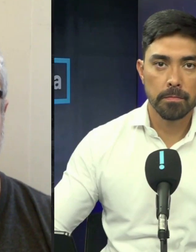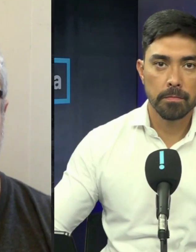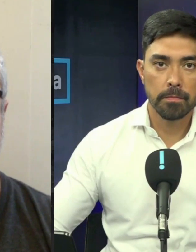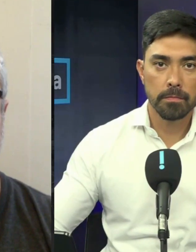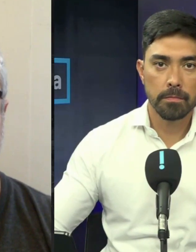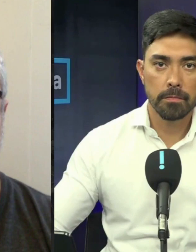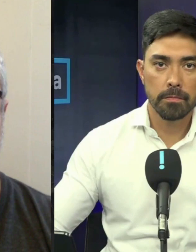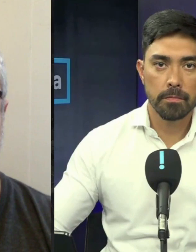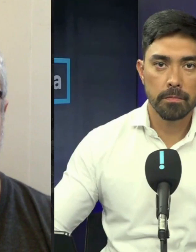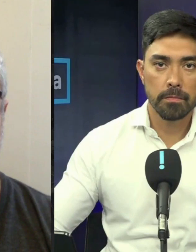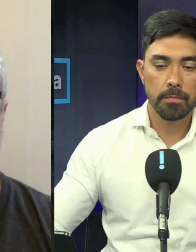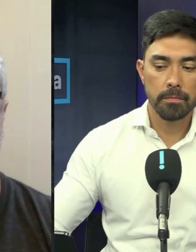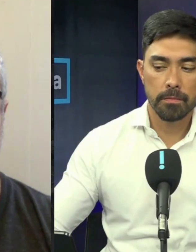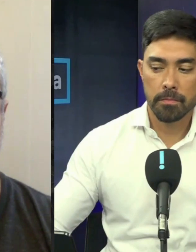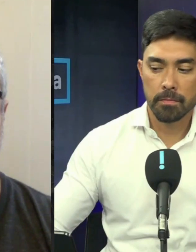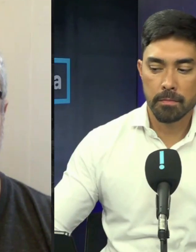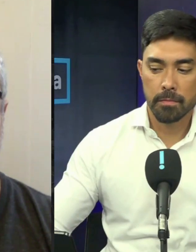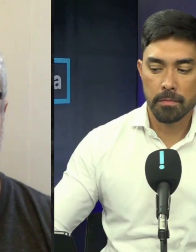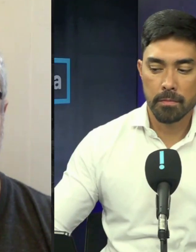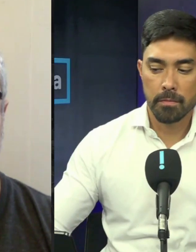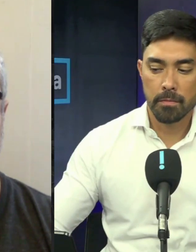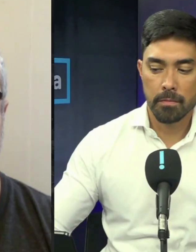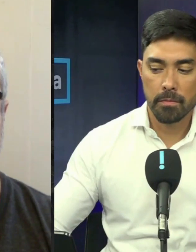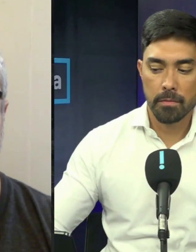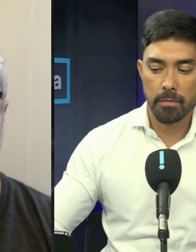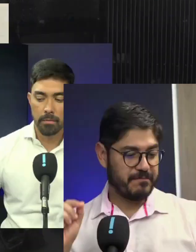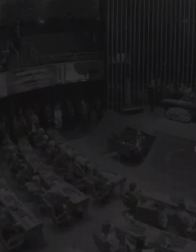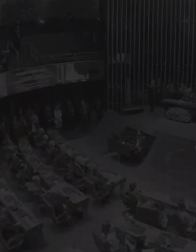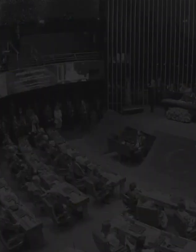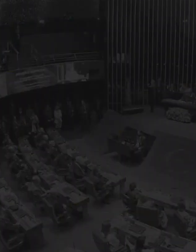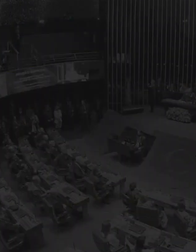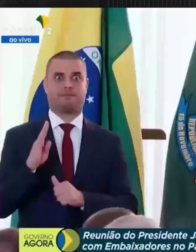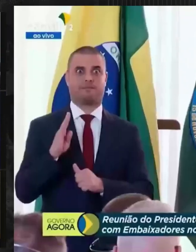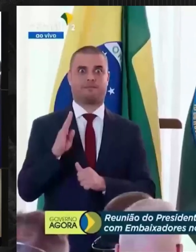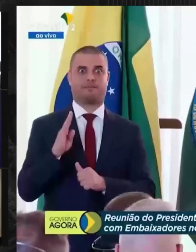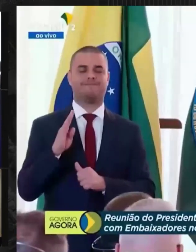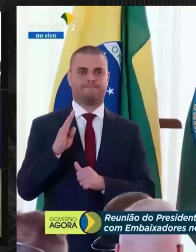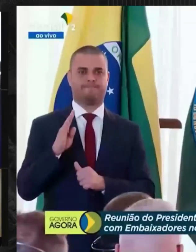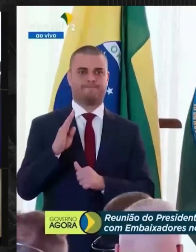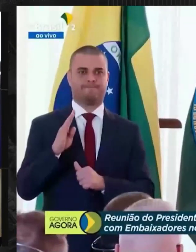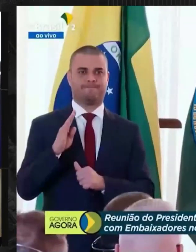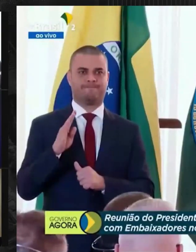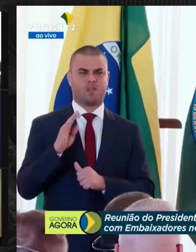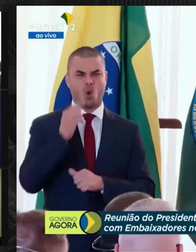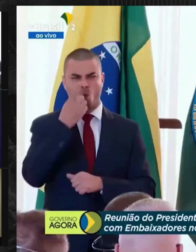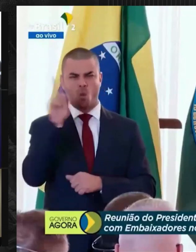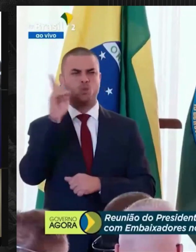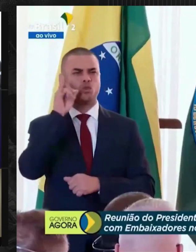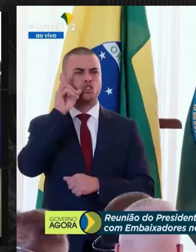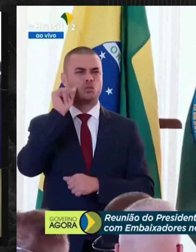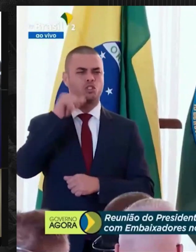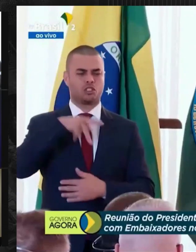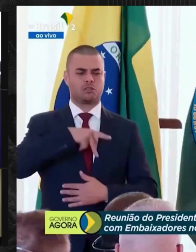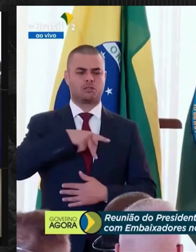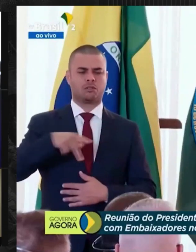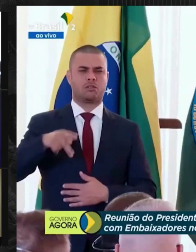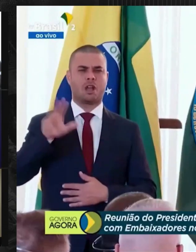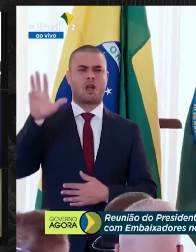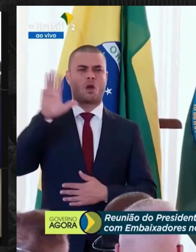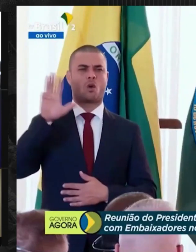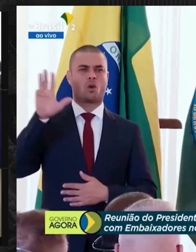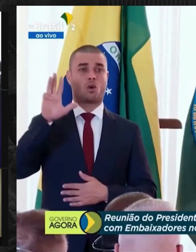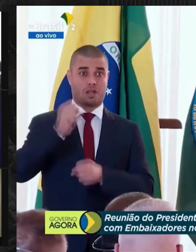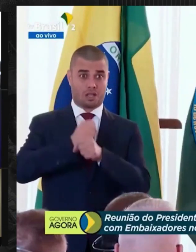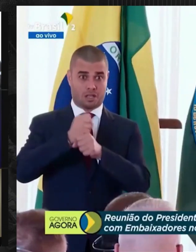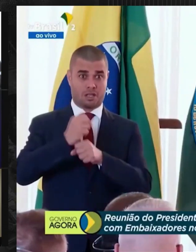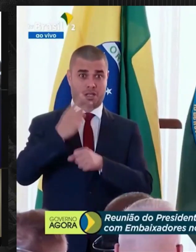portanto de modo grave isso é importante modo grave bem jurídico central a ordem democrática ele também